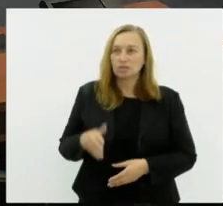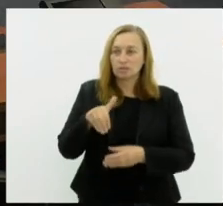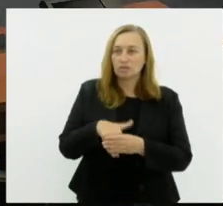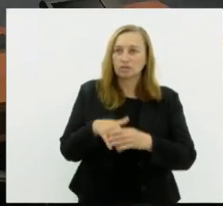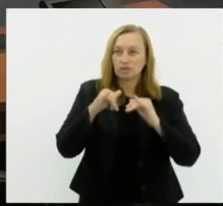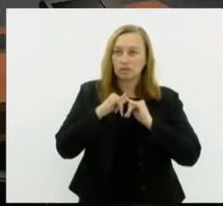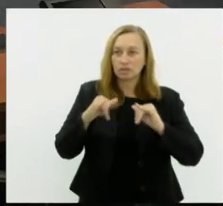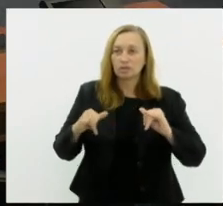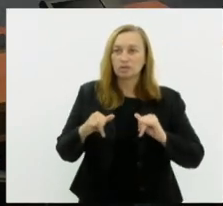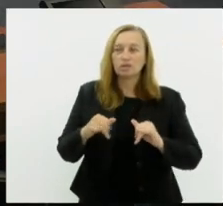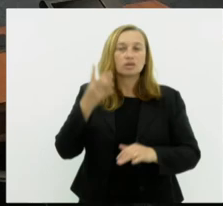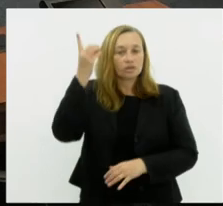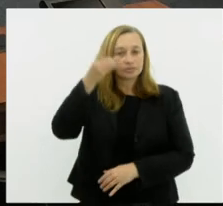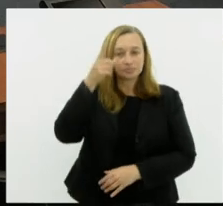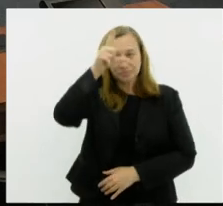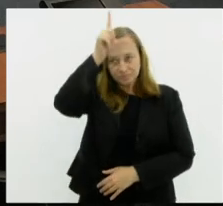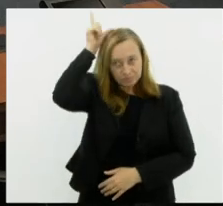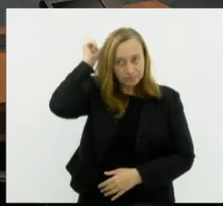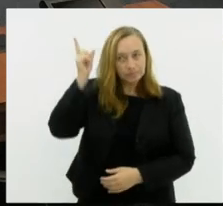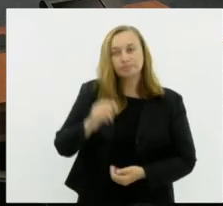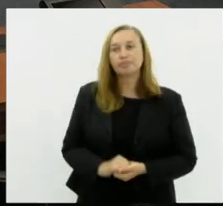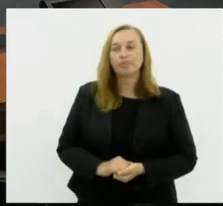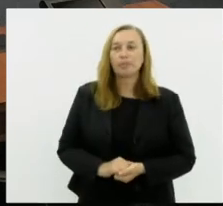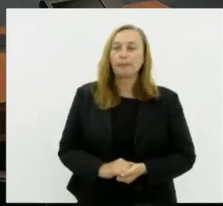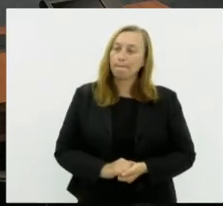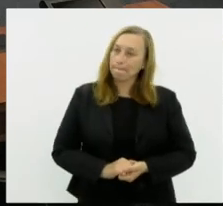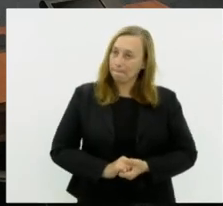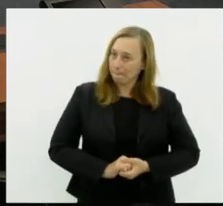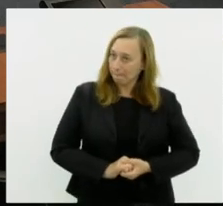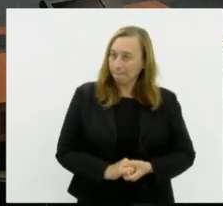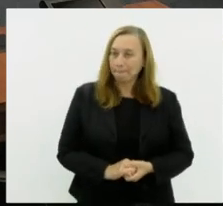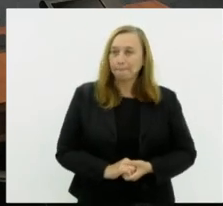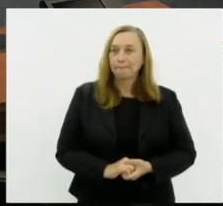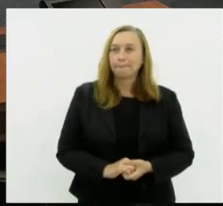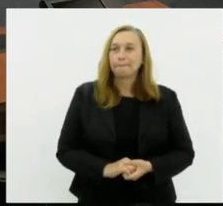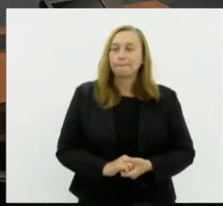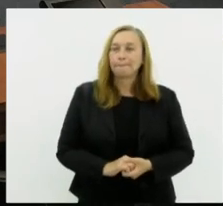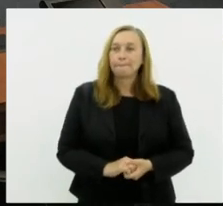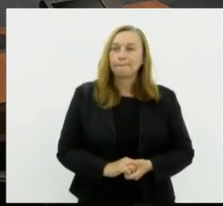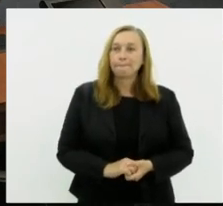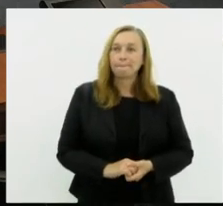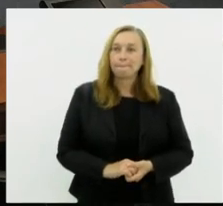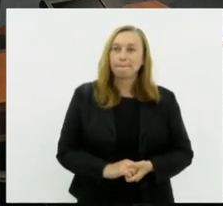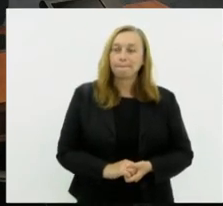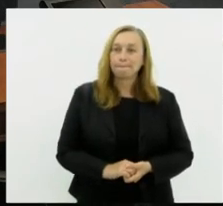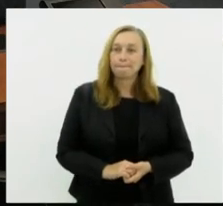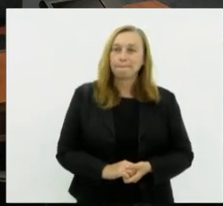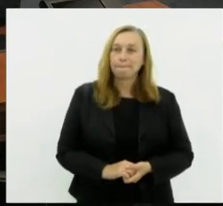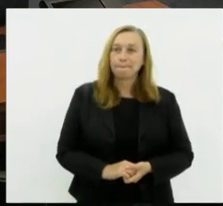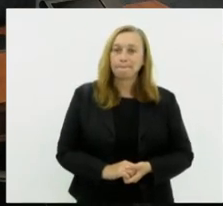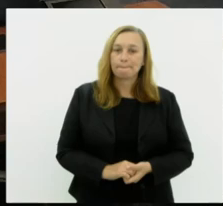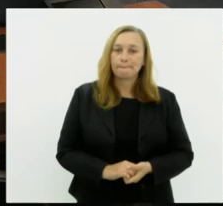voto, deputado Luiz Paulo. Deixa eu pegar aqui o 11º. Declara a